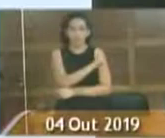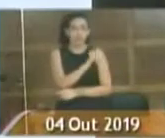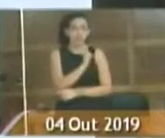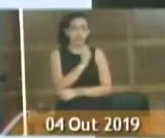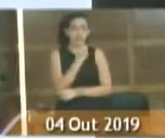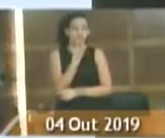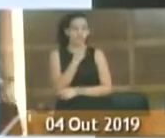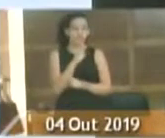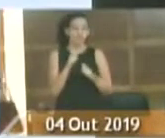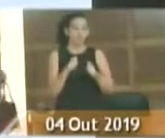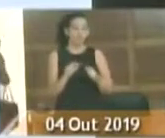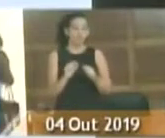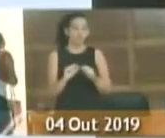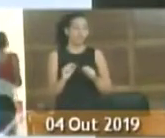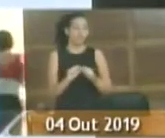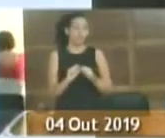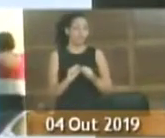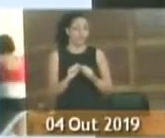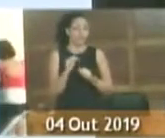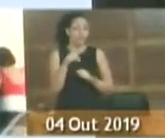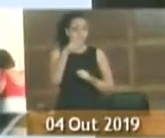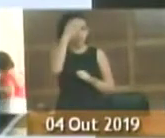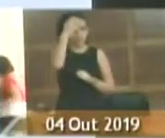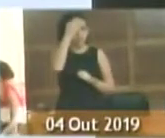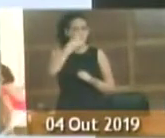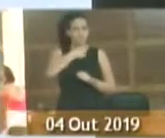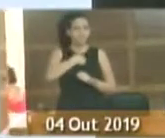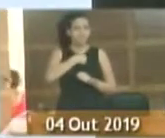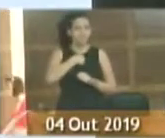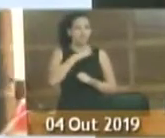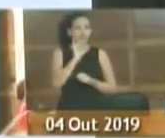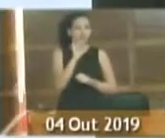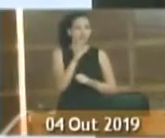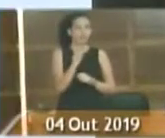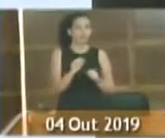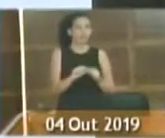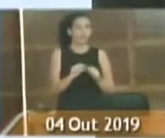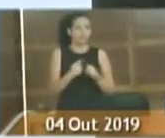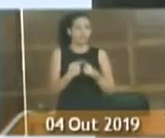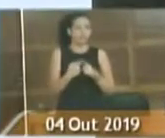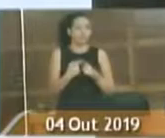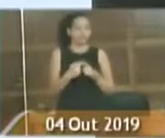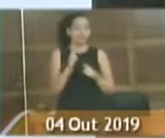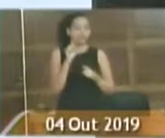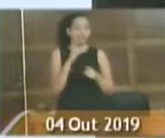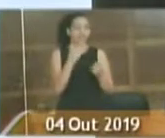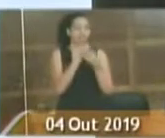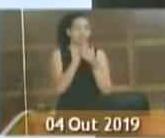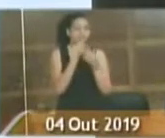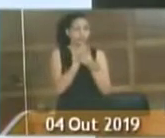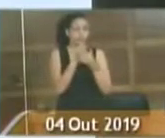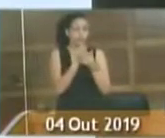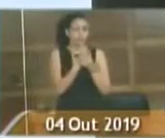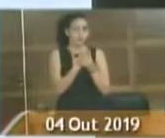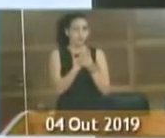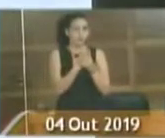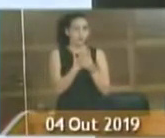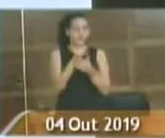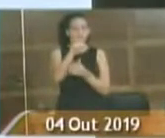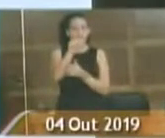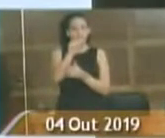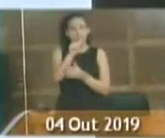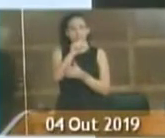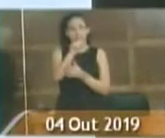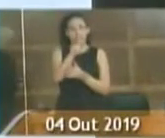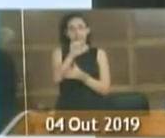lugares que está fazendo, mas aqui em Angra, que eu saiba, só eu, tá? Porque isso aqui é um trabalho de pesquisa que a gente chama de laser